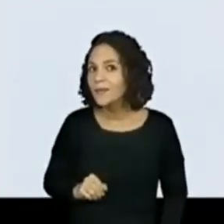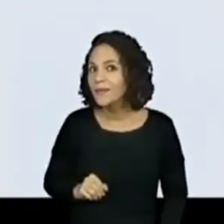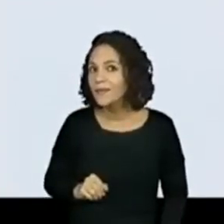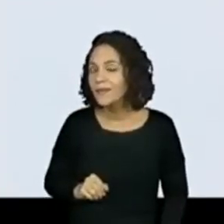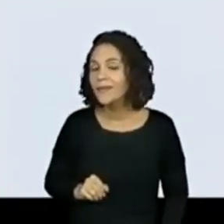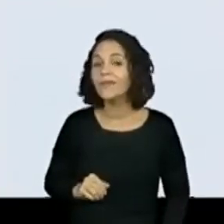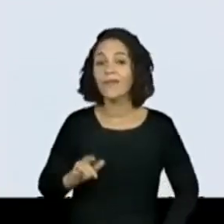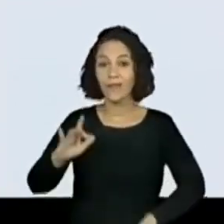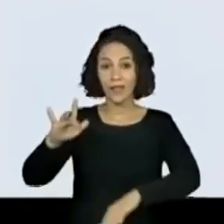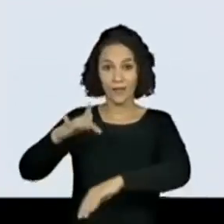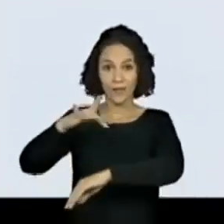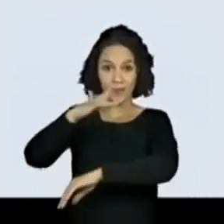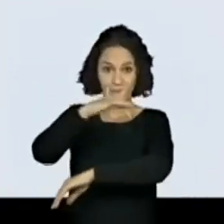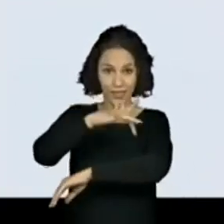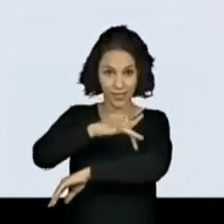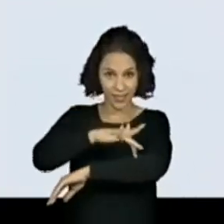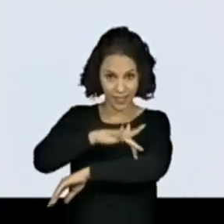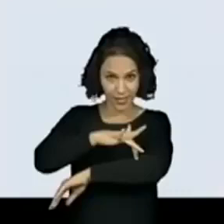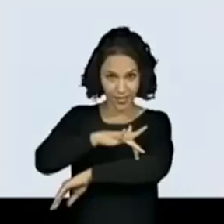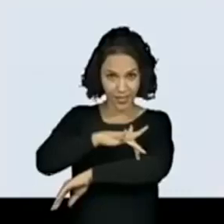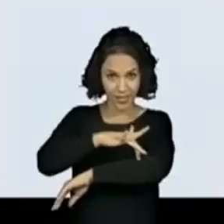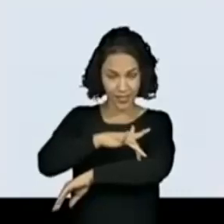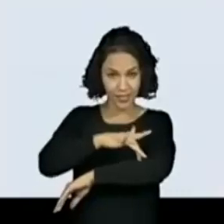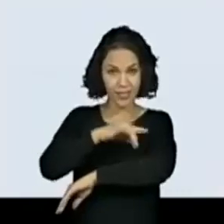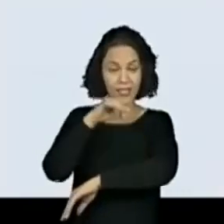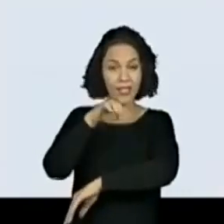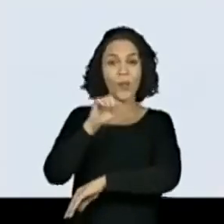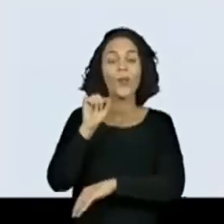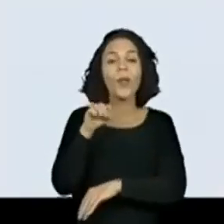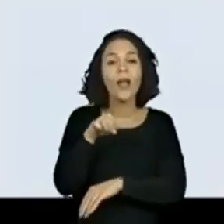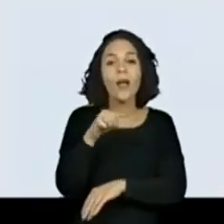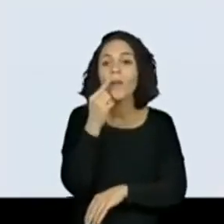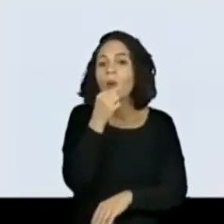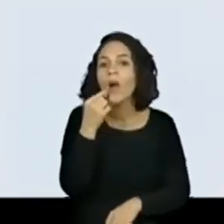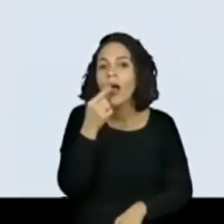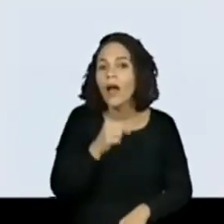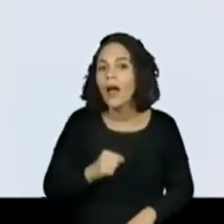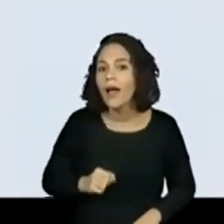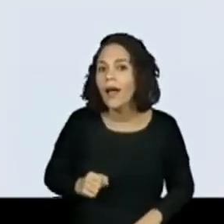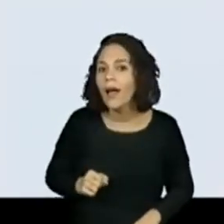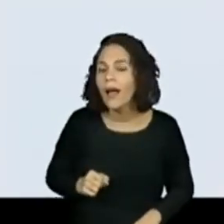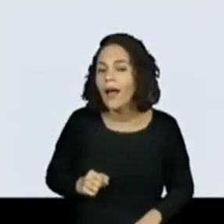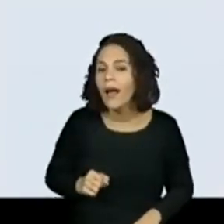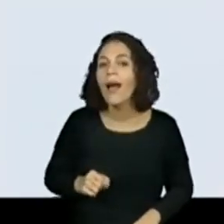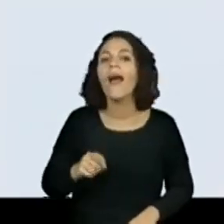um mosquito que tem o aparelho bucal, que é